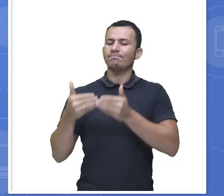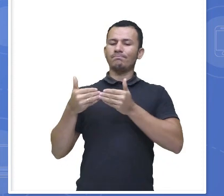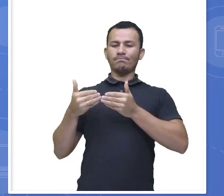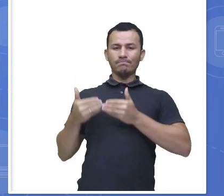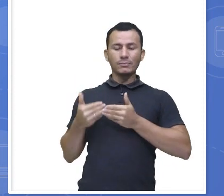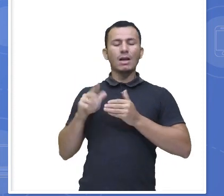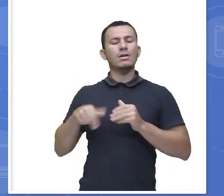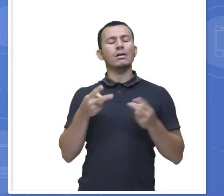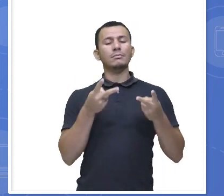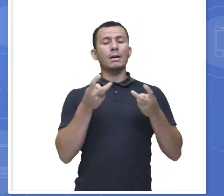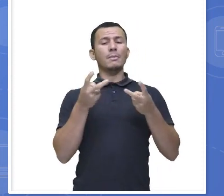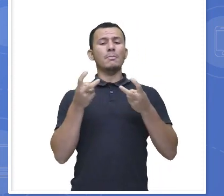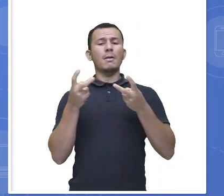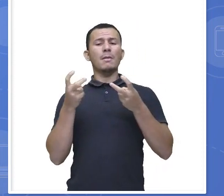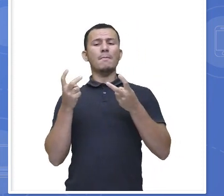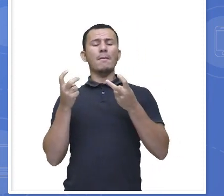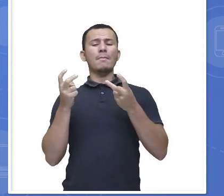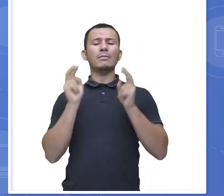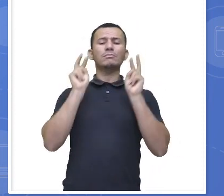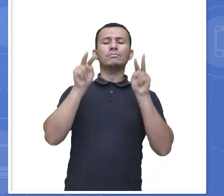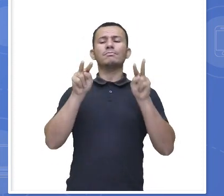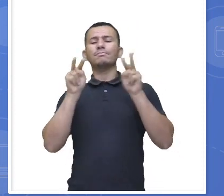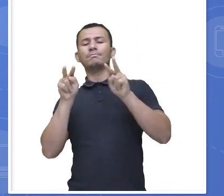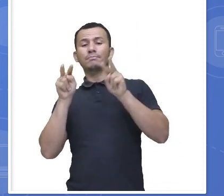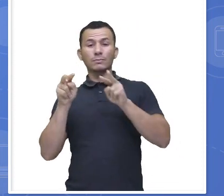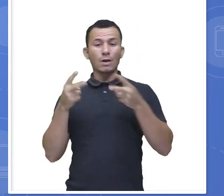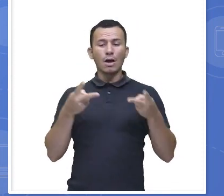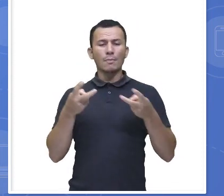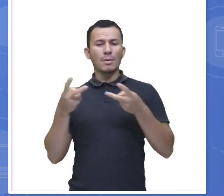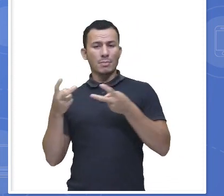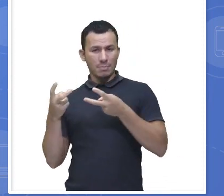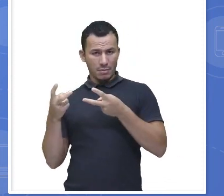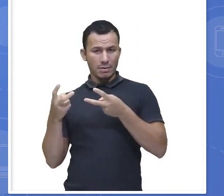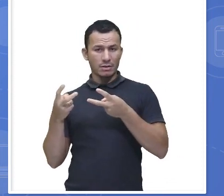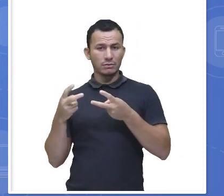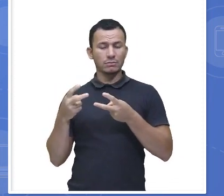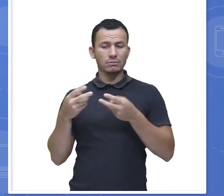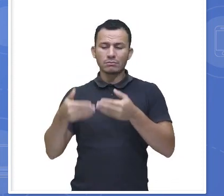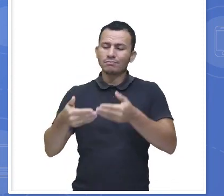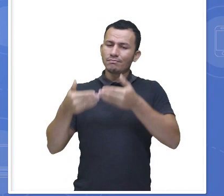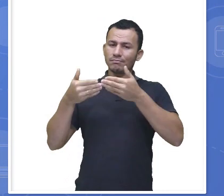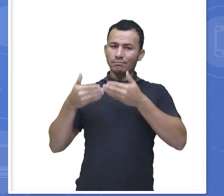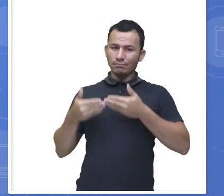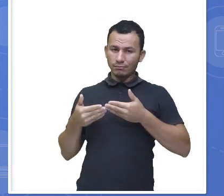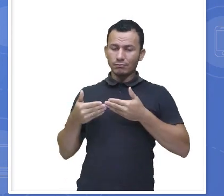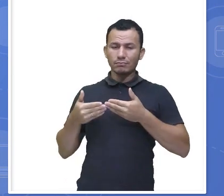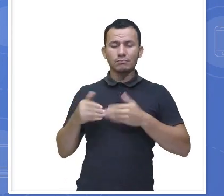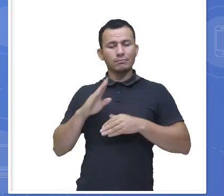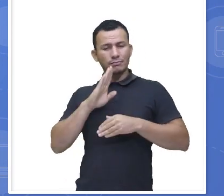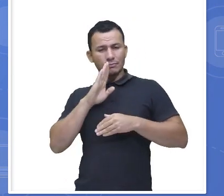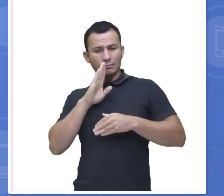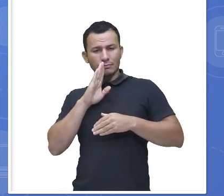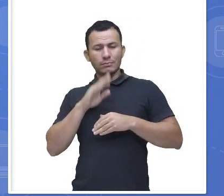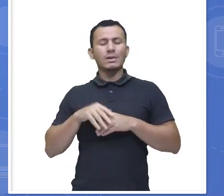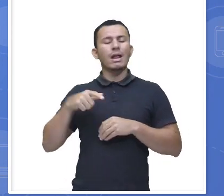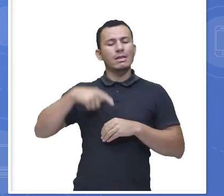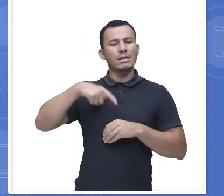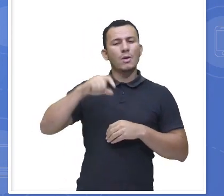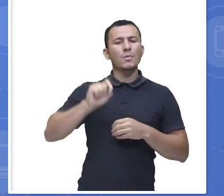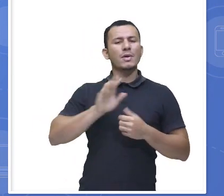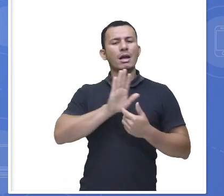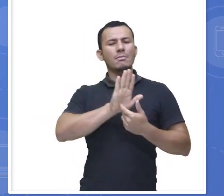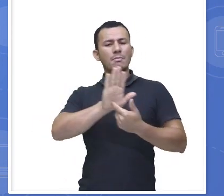está observando a história e ali, de forma mais ou menos neutra, ele apresenta,